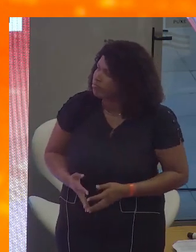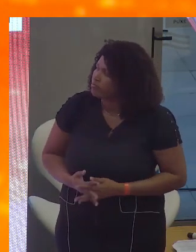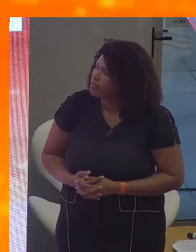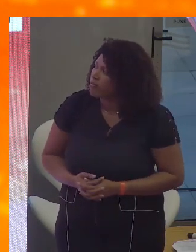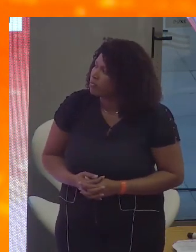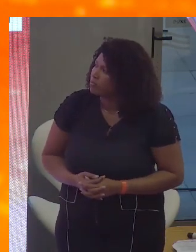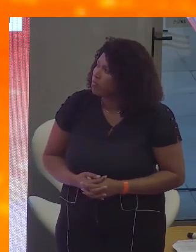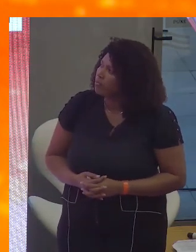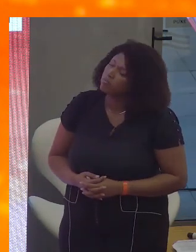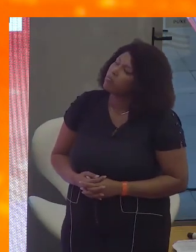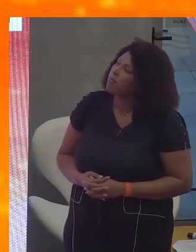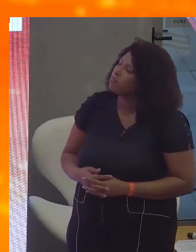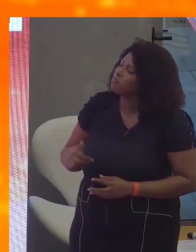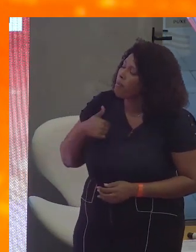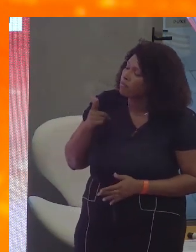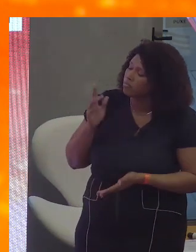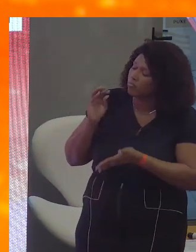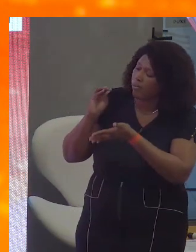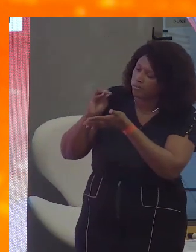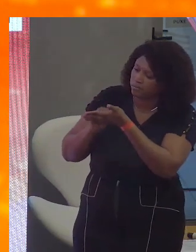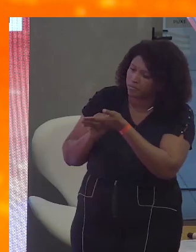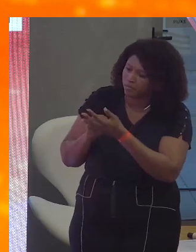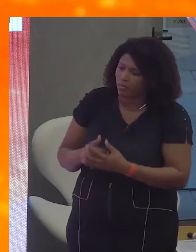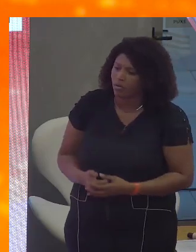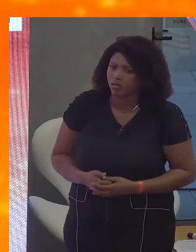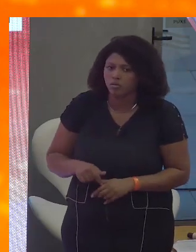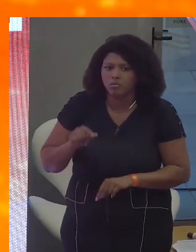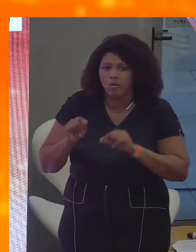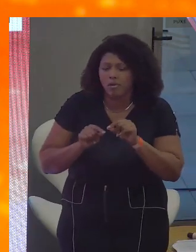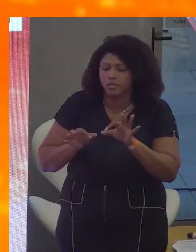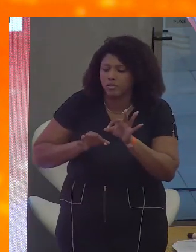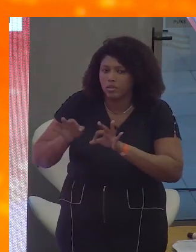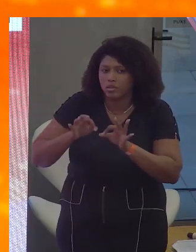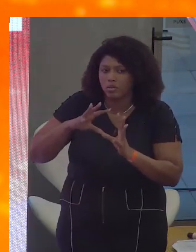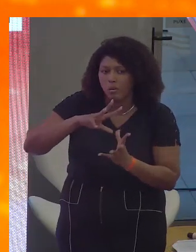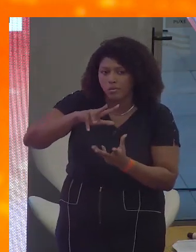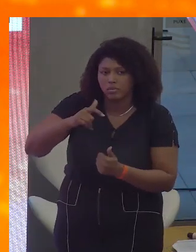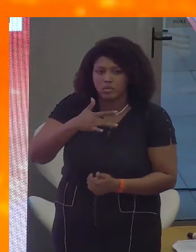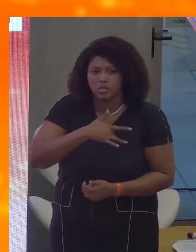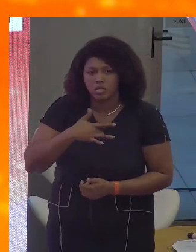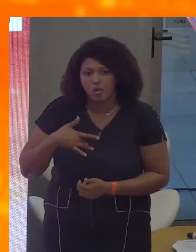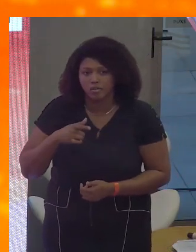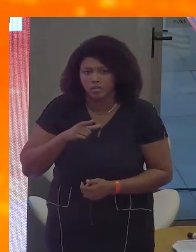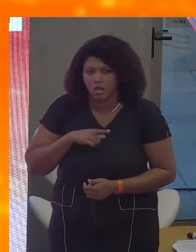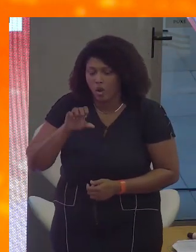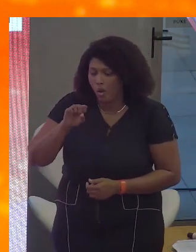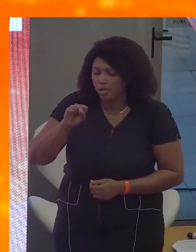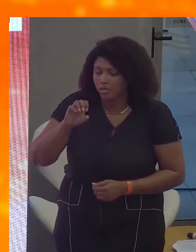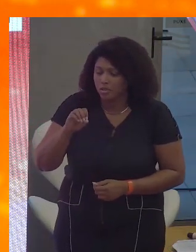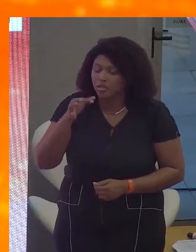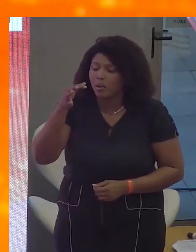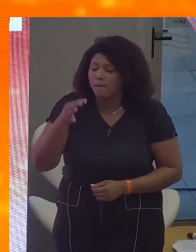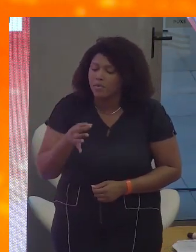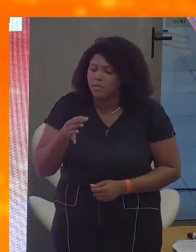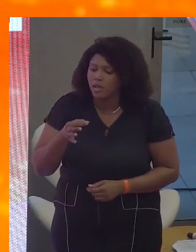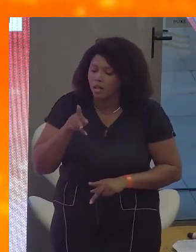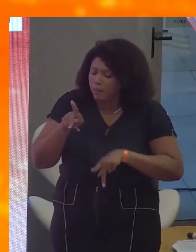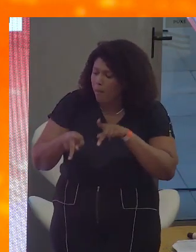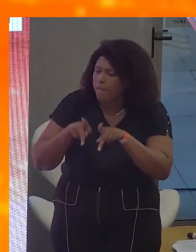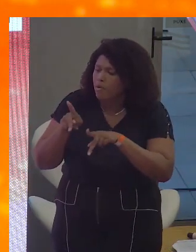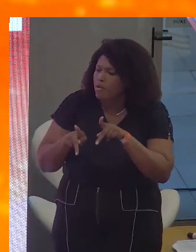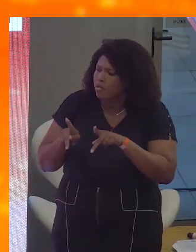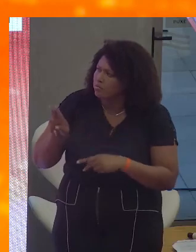E aí, como eu já coloquei, o que a Organização Mundial de Saúde estima? Que 80% da população consuma.